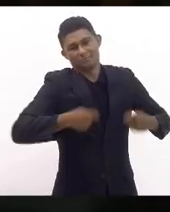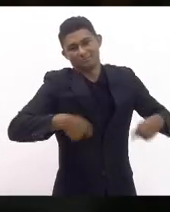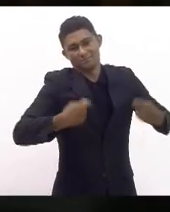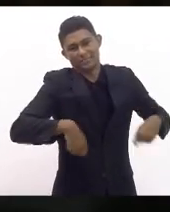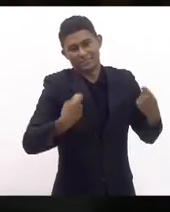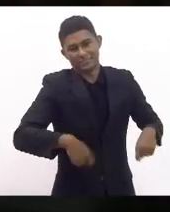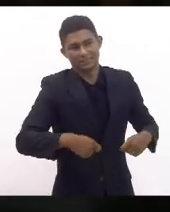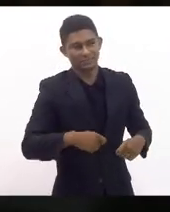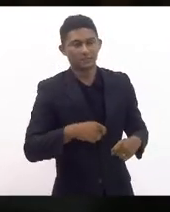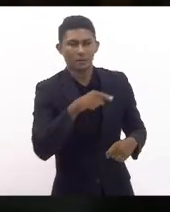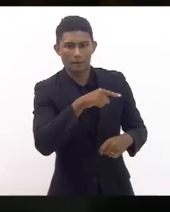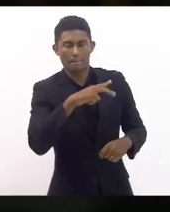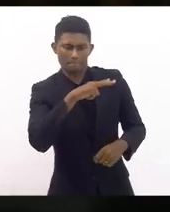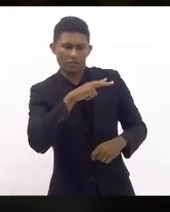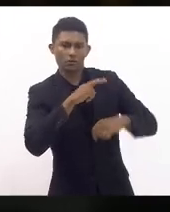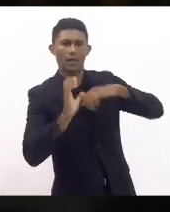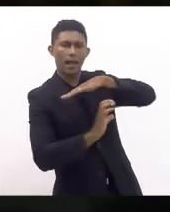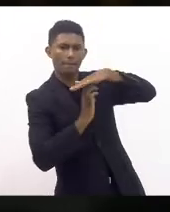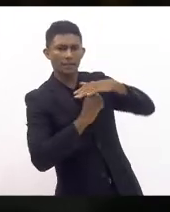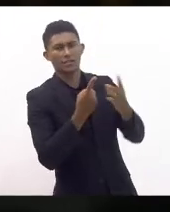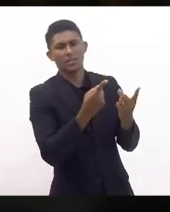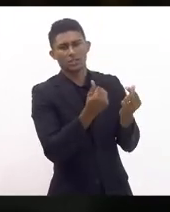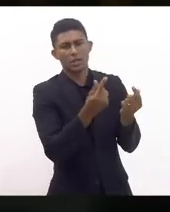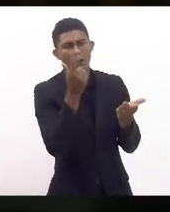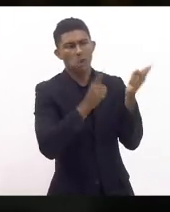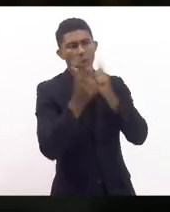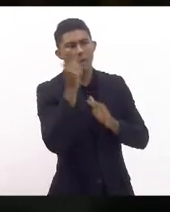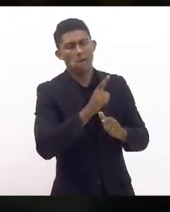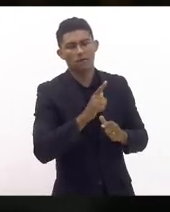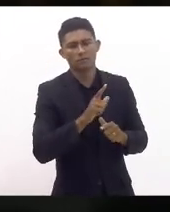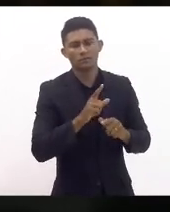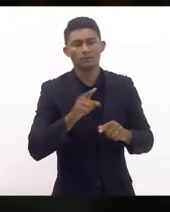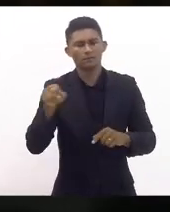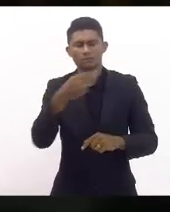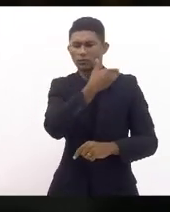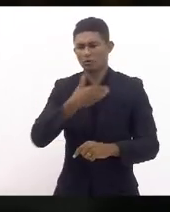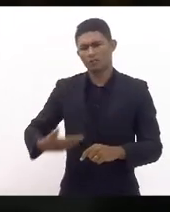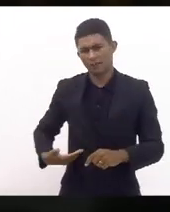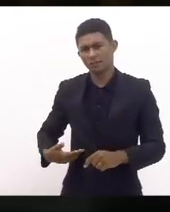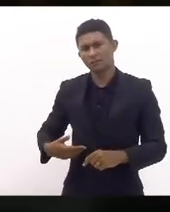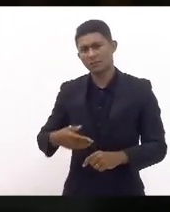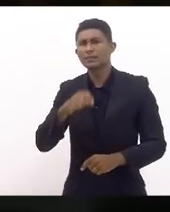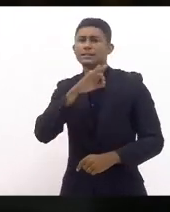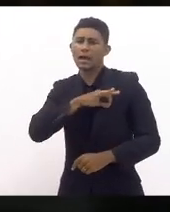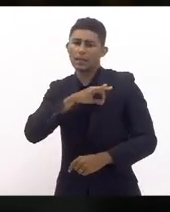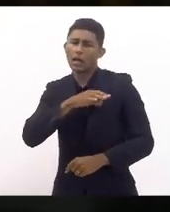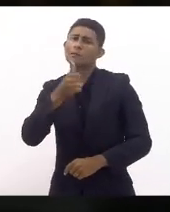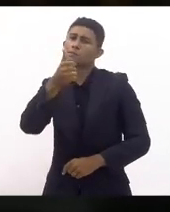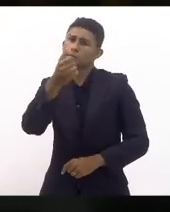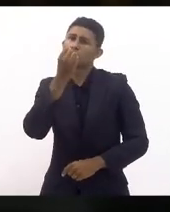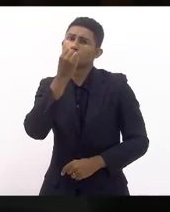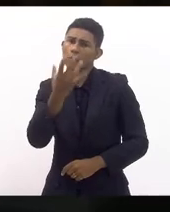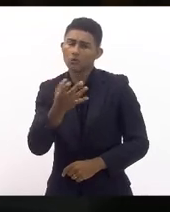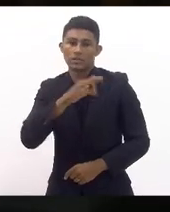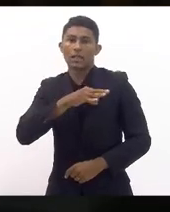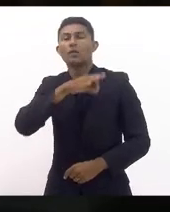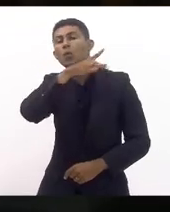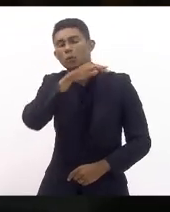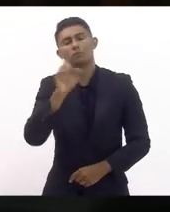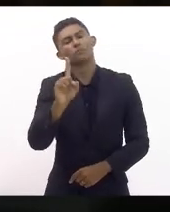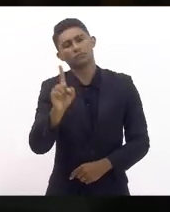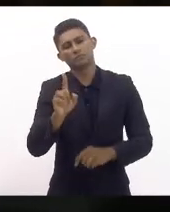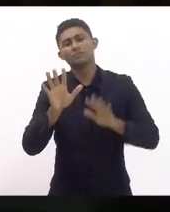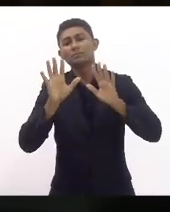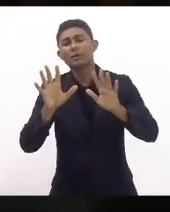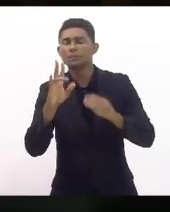iniciativa privada do que na administração pública. Porque a administração pública tem, não que os salários sejam ruins, mas,